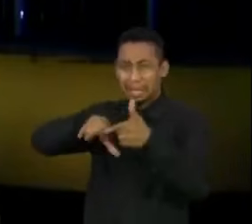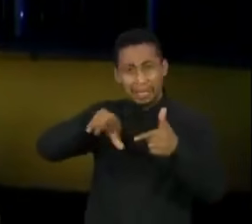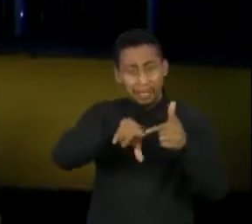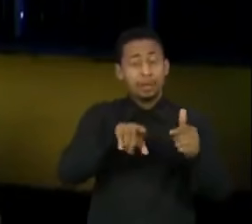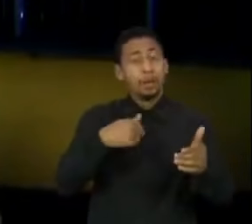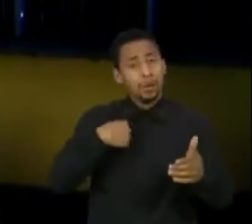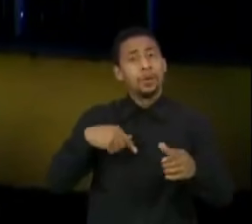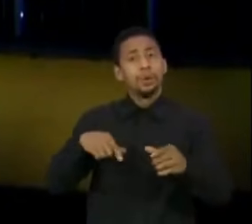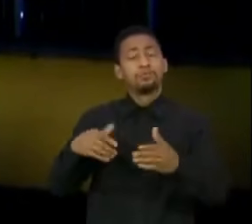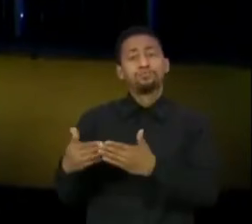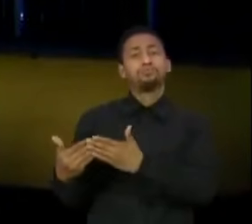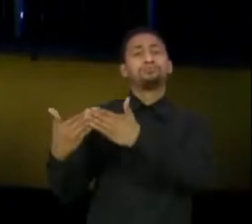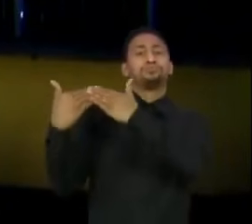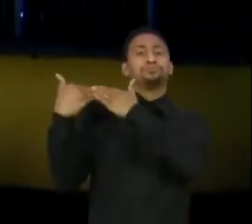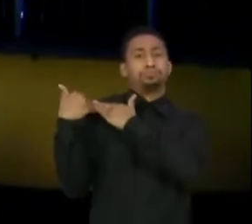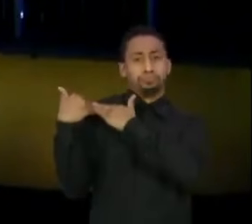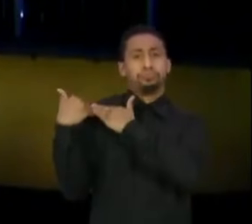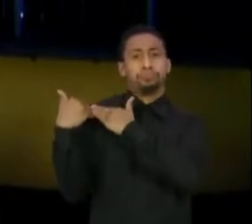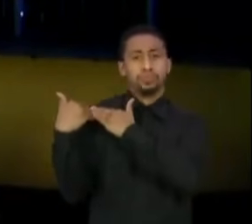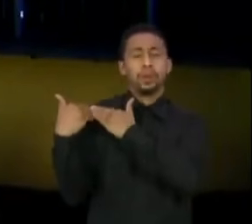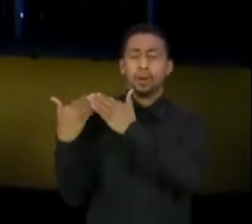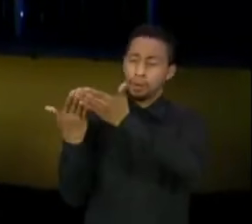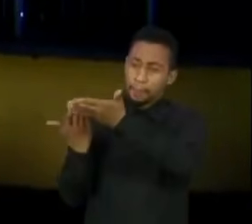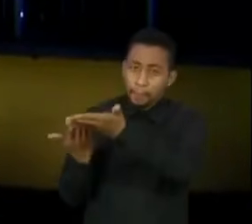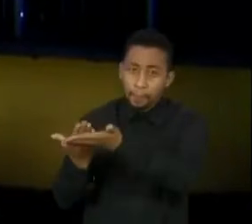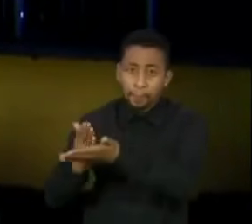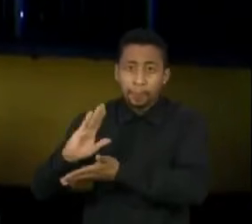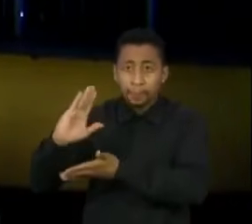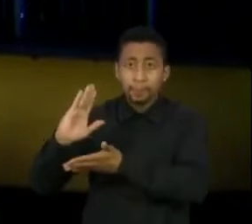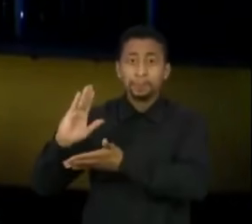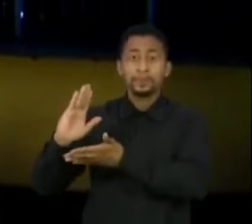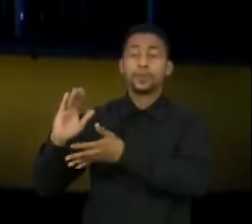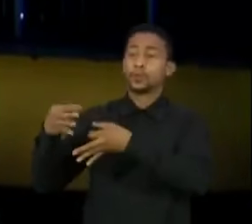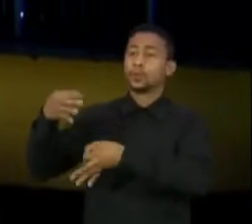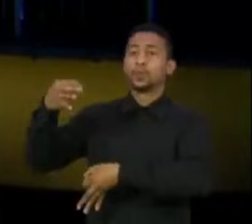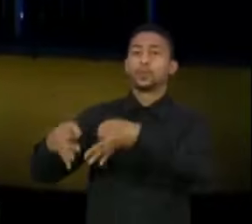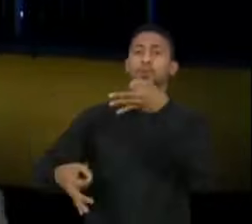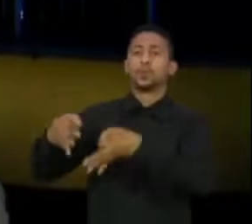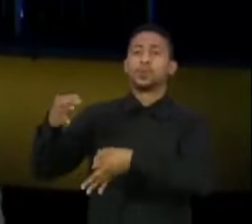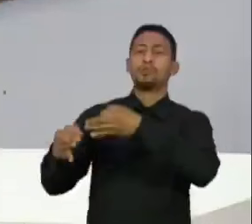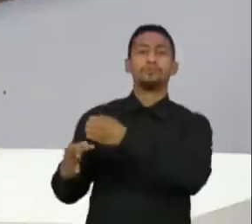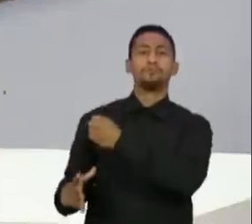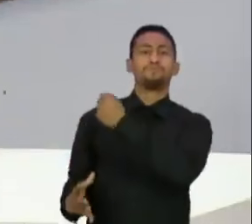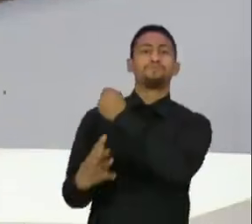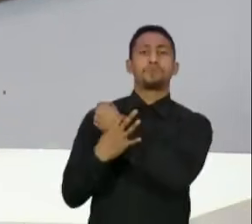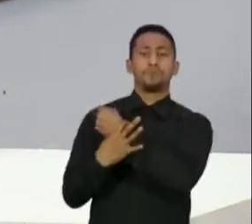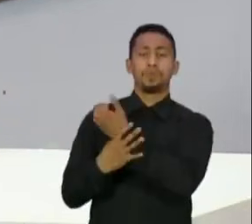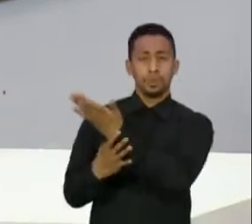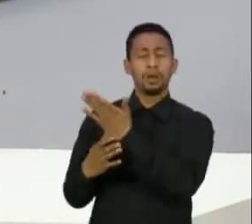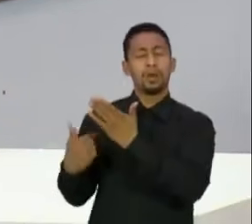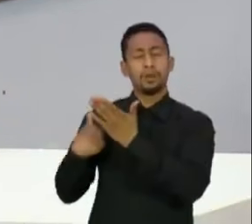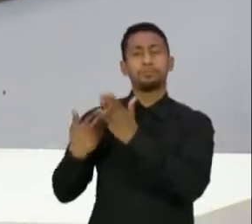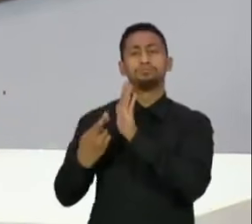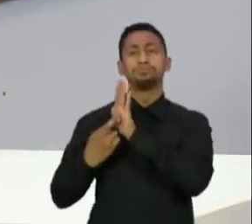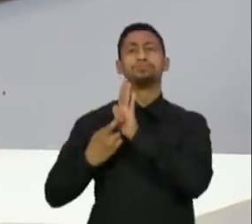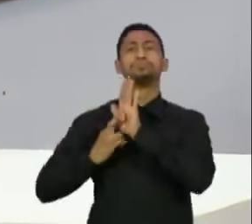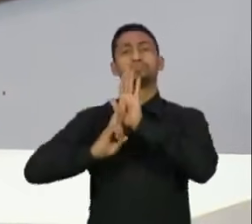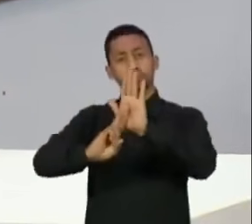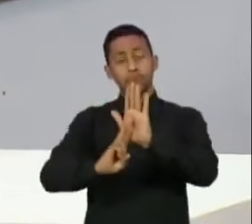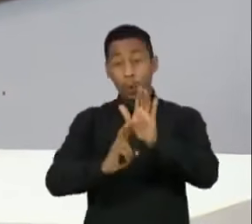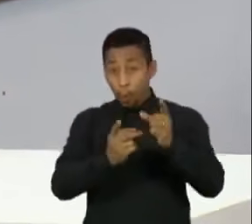comprei também um papel destacado na aprovação do juiz de garantias não é representei